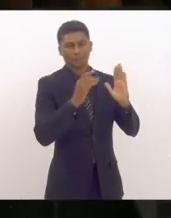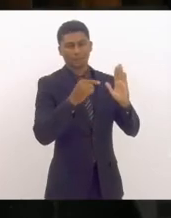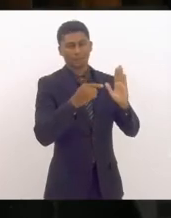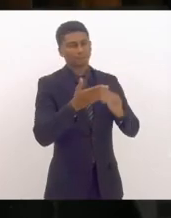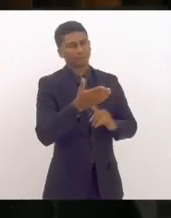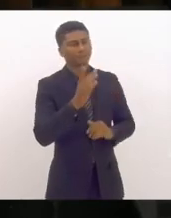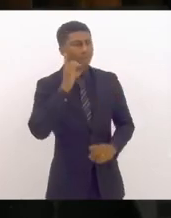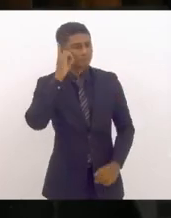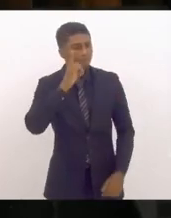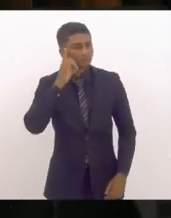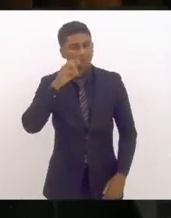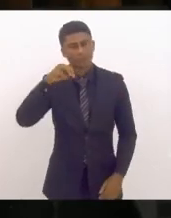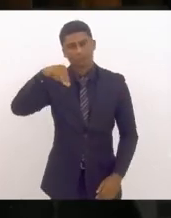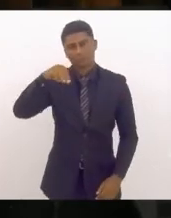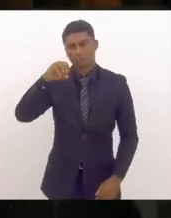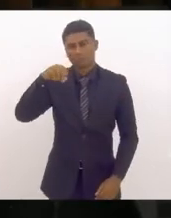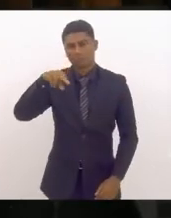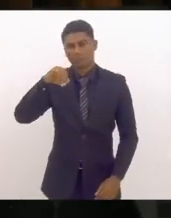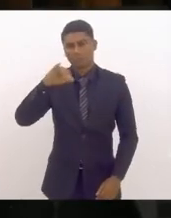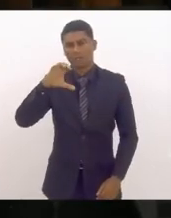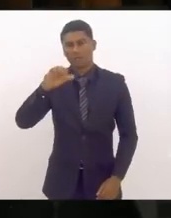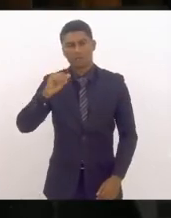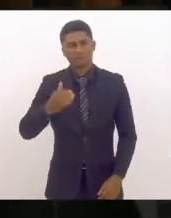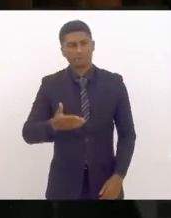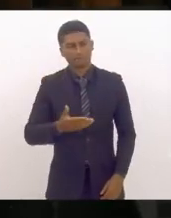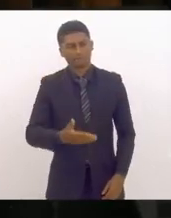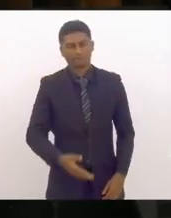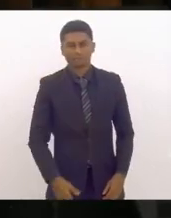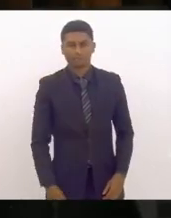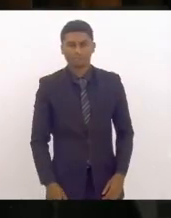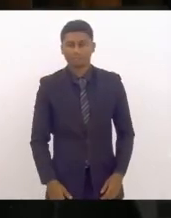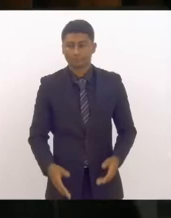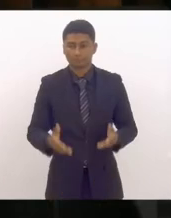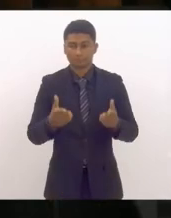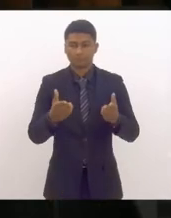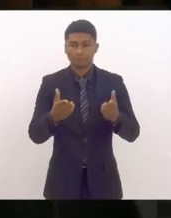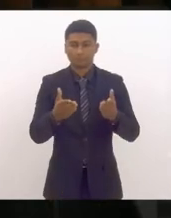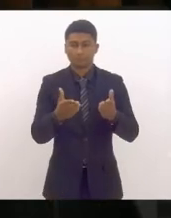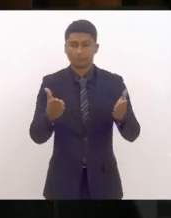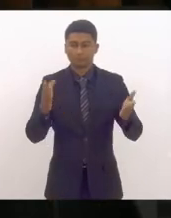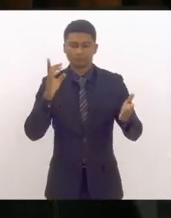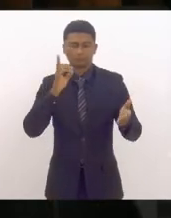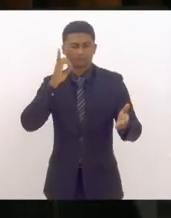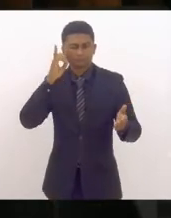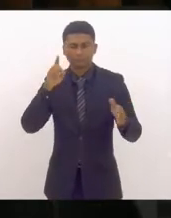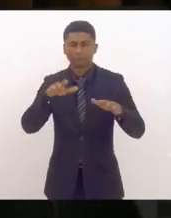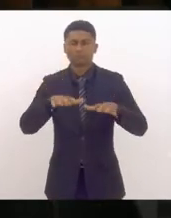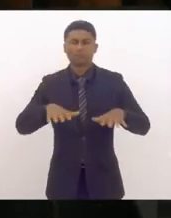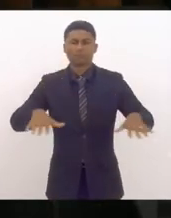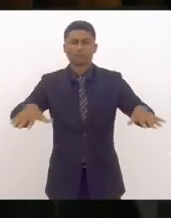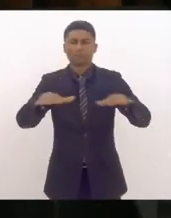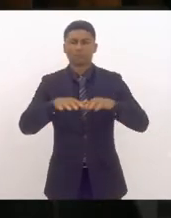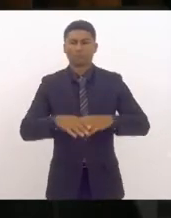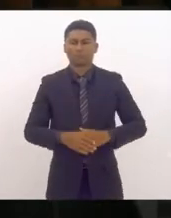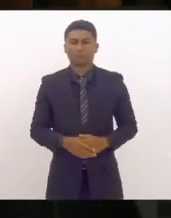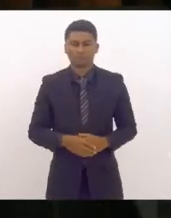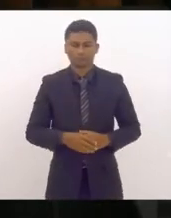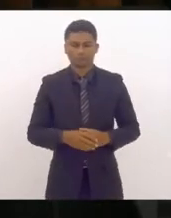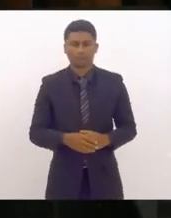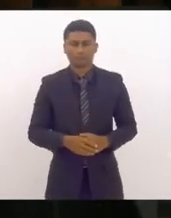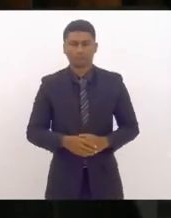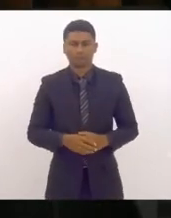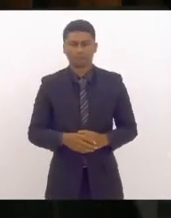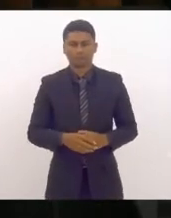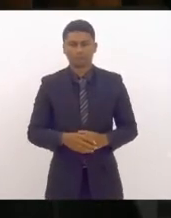deputada Mônica Francisco. Senhoras e senhores deputados que